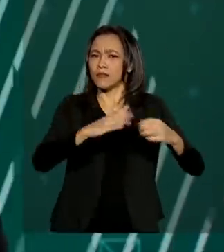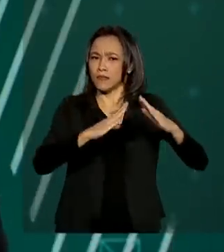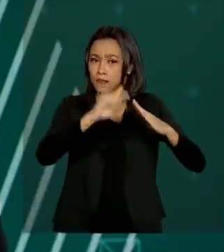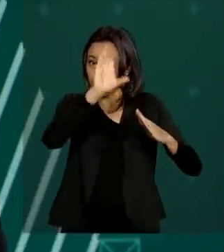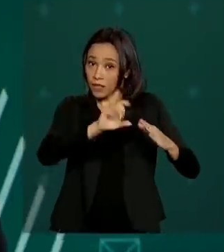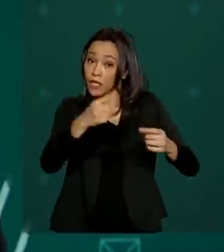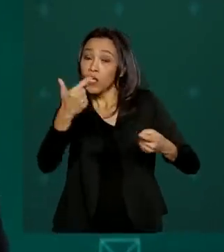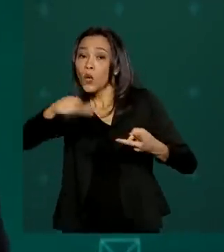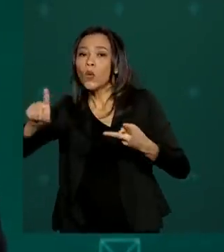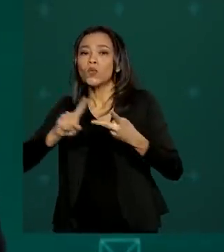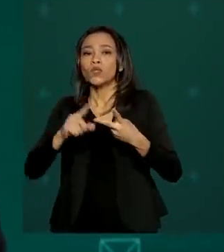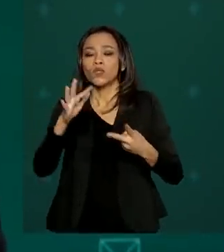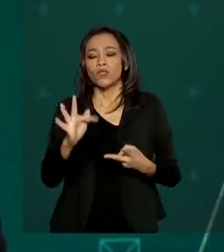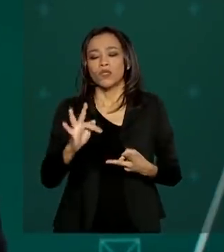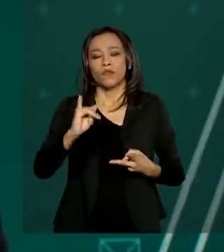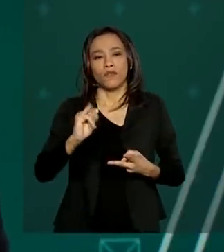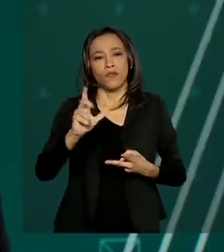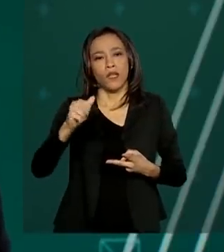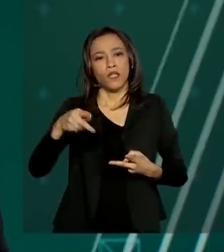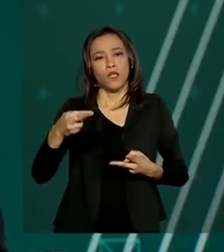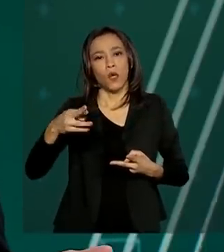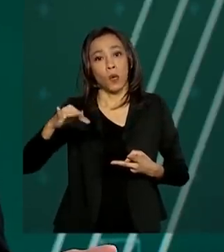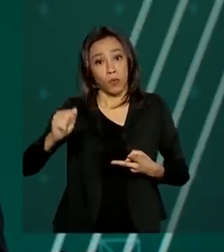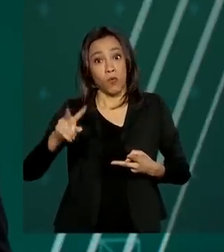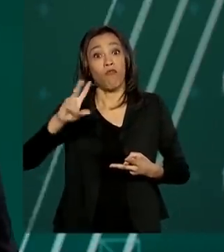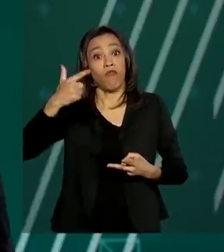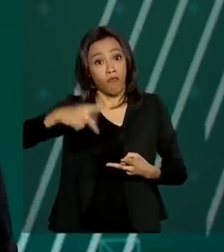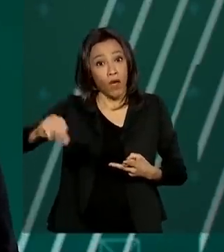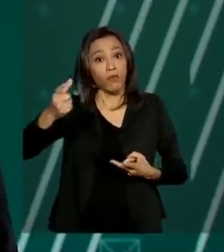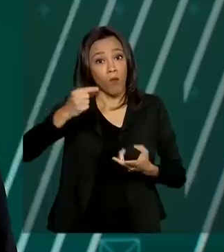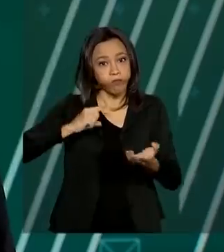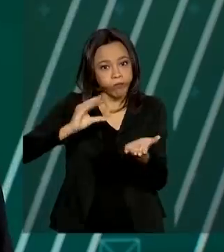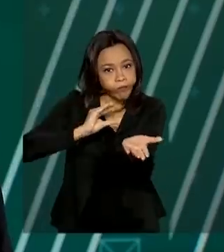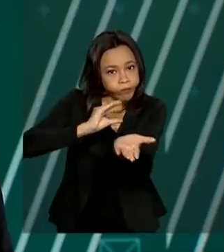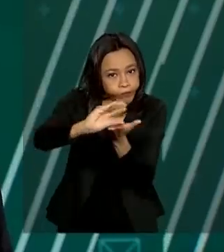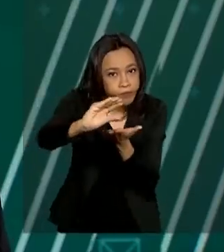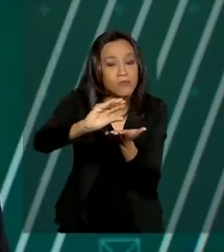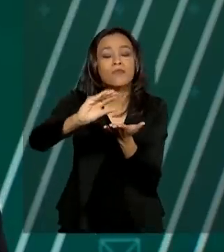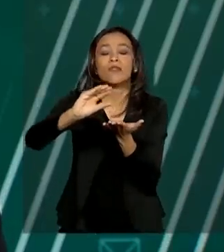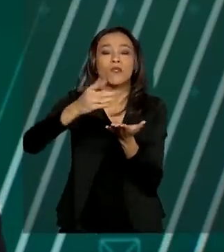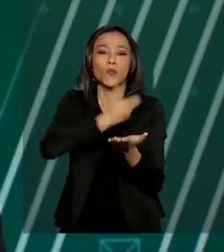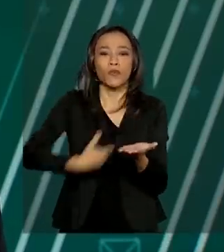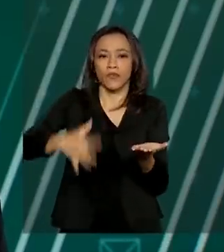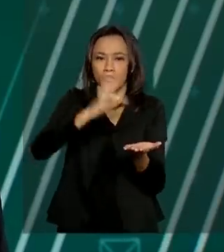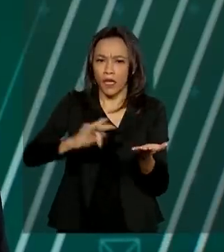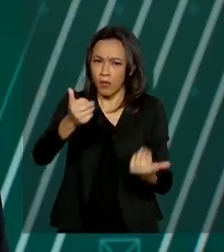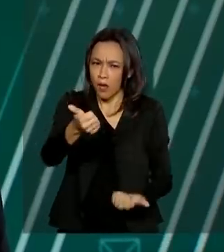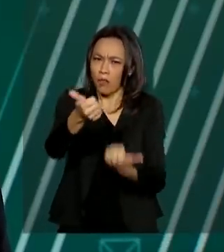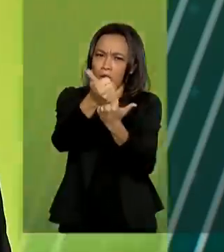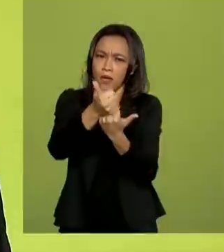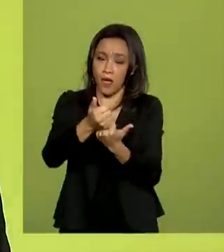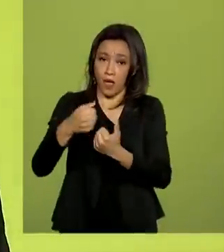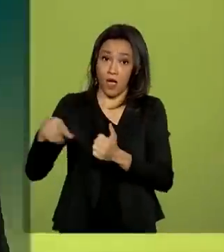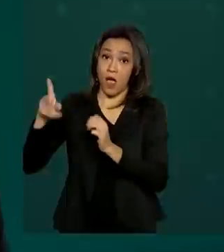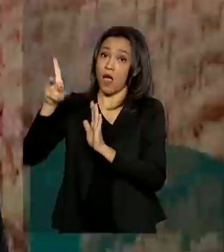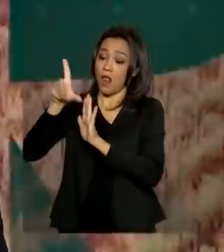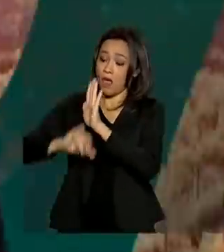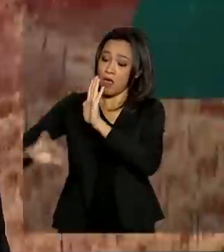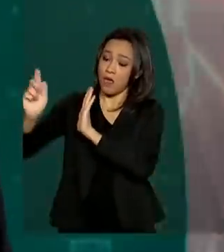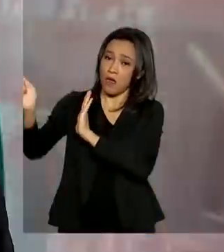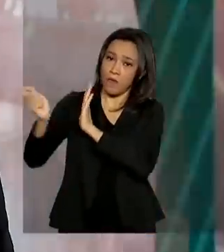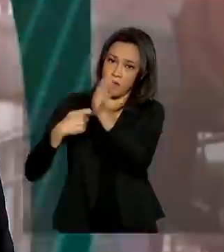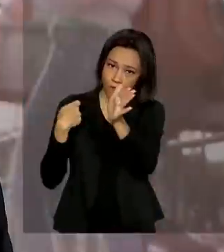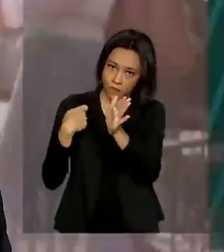2 bilhões de reais do governo federal para ações de combate ao coronavírus. De acordo com a lei sancionada pelo presidente Jair